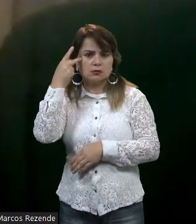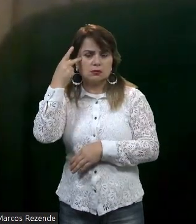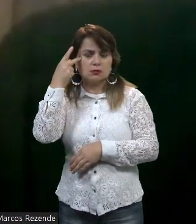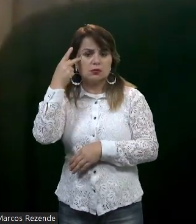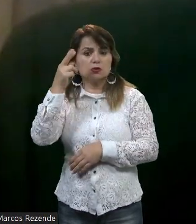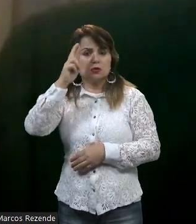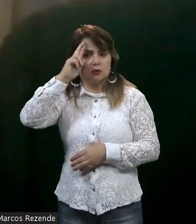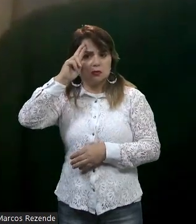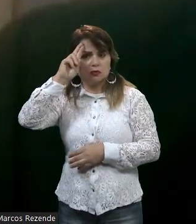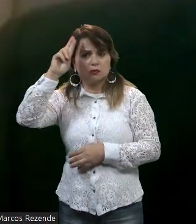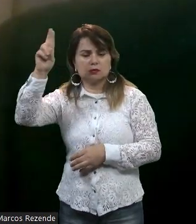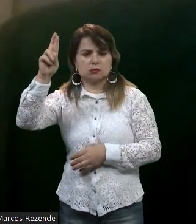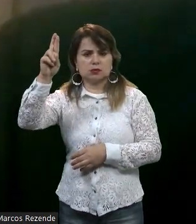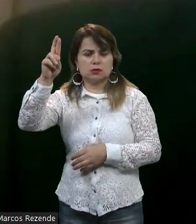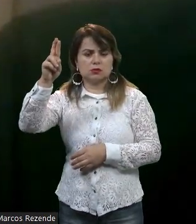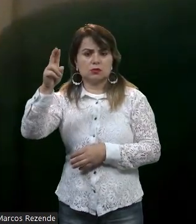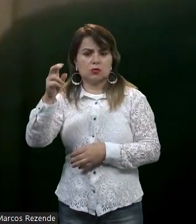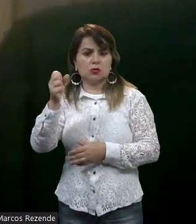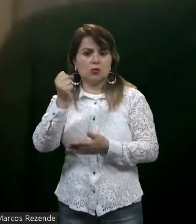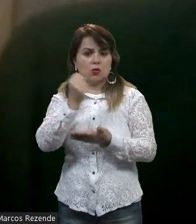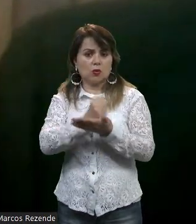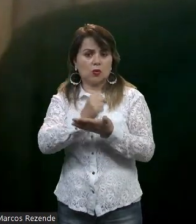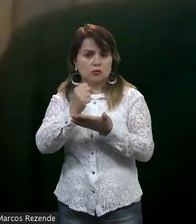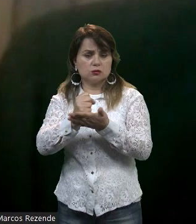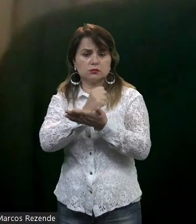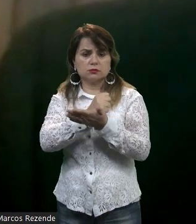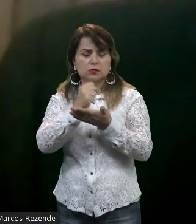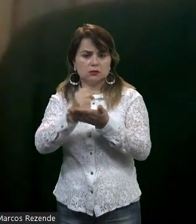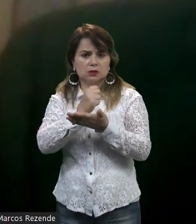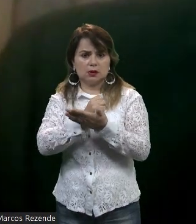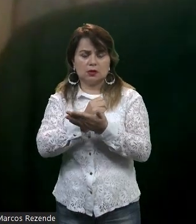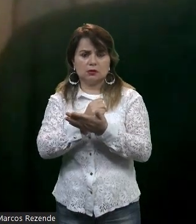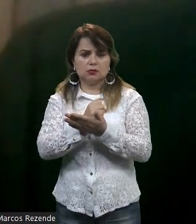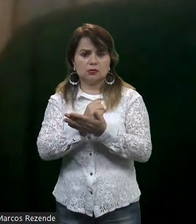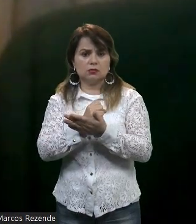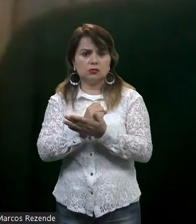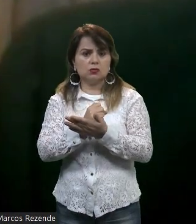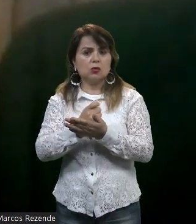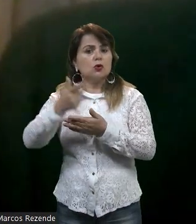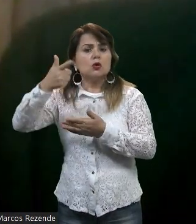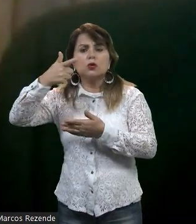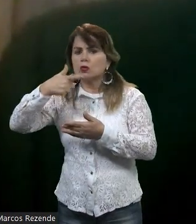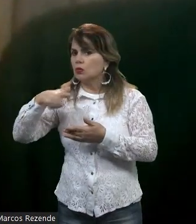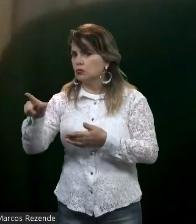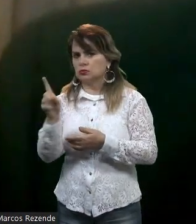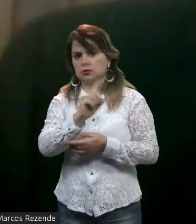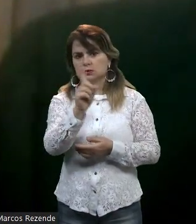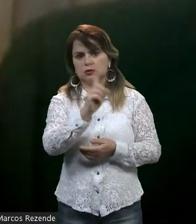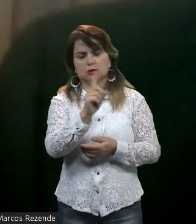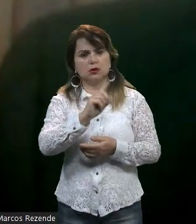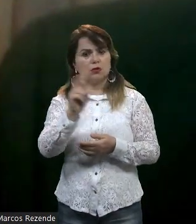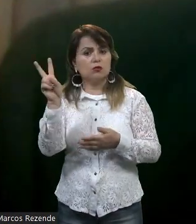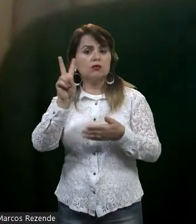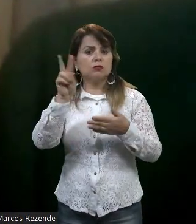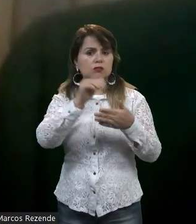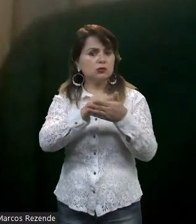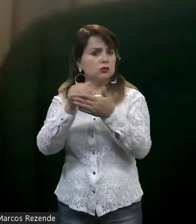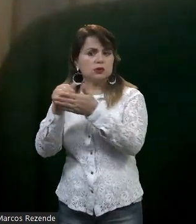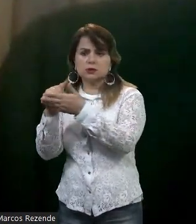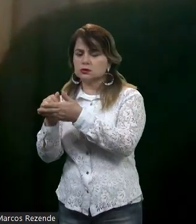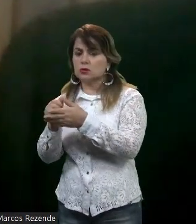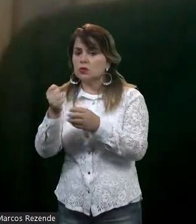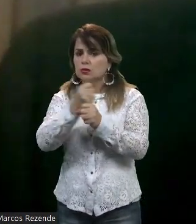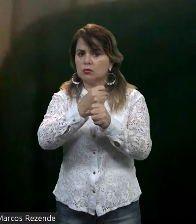Vossa Senhoria notificada para que não dê prosseguimento nem permita votação em